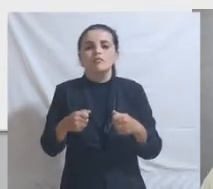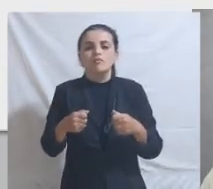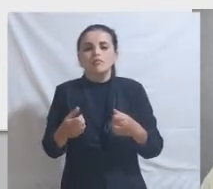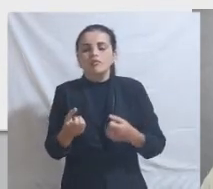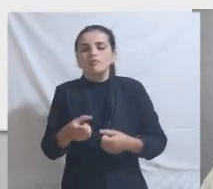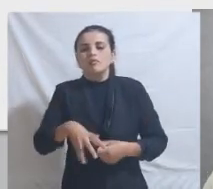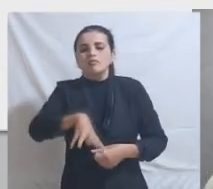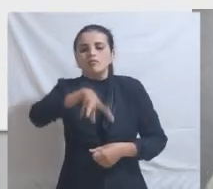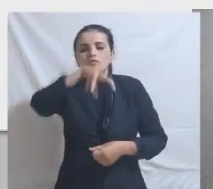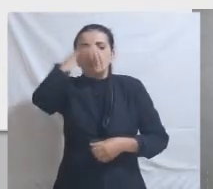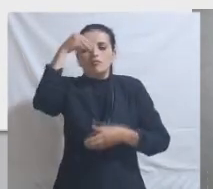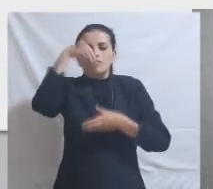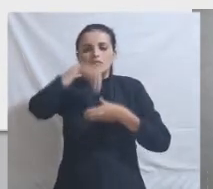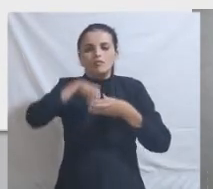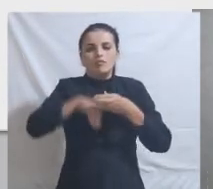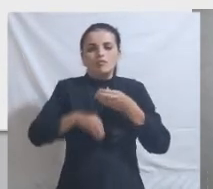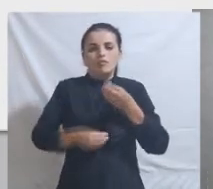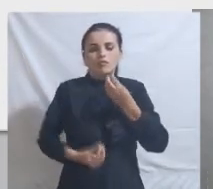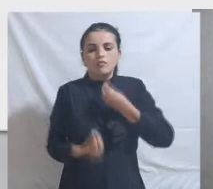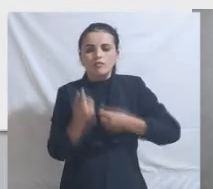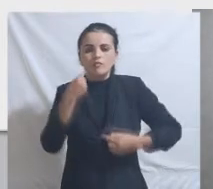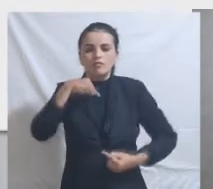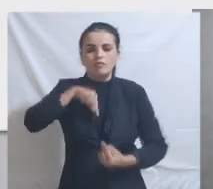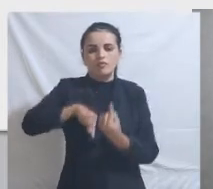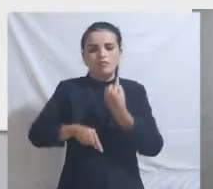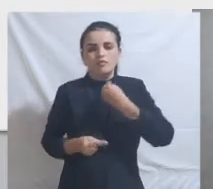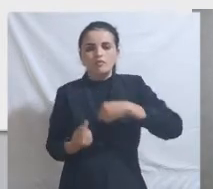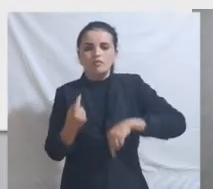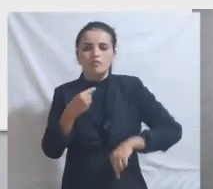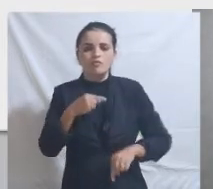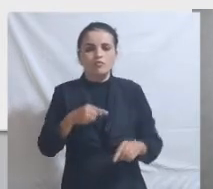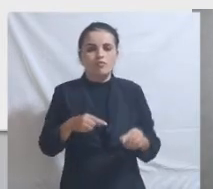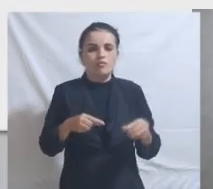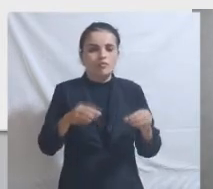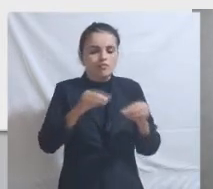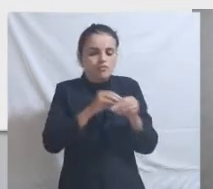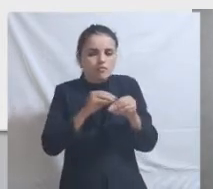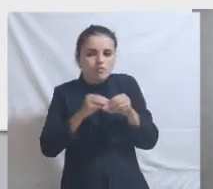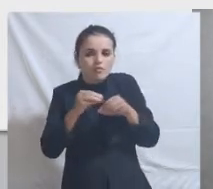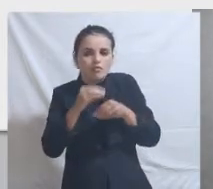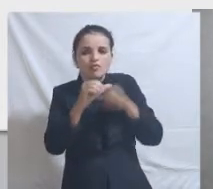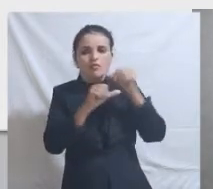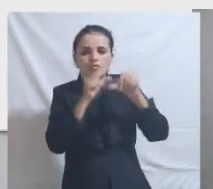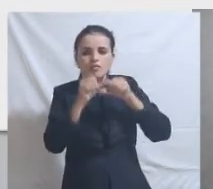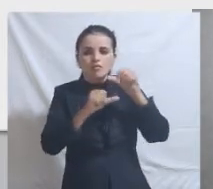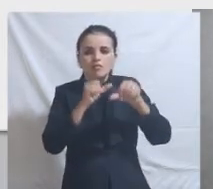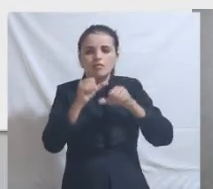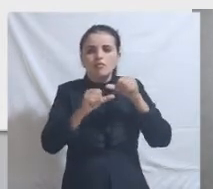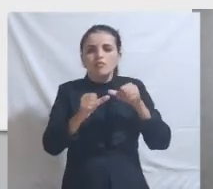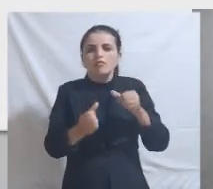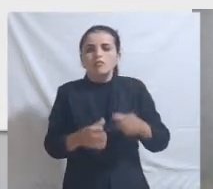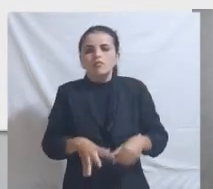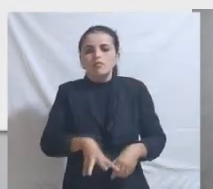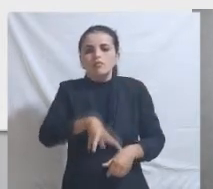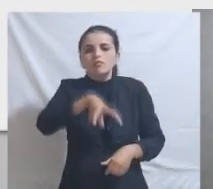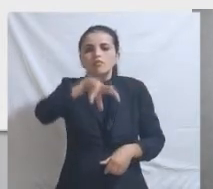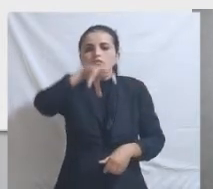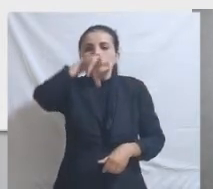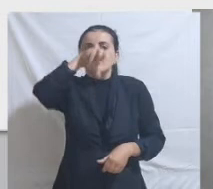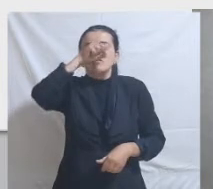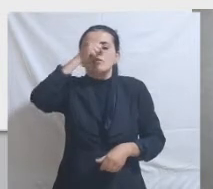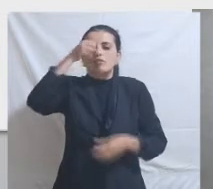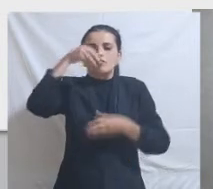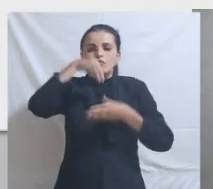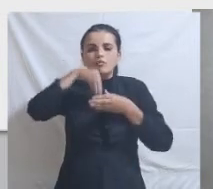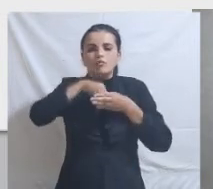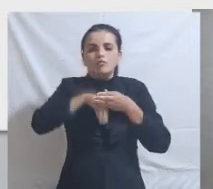falência. Então, tanto o oxigênio ele precisa chegar à nossa célula, como também o gás carbônico que está nessa célula precisa sair. Isso ocorre